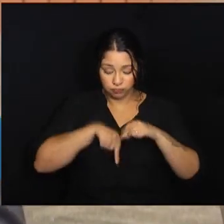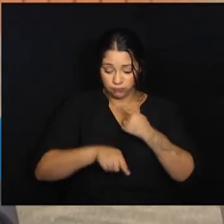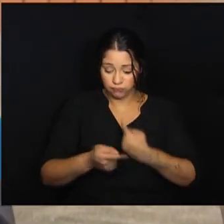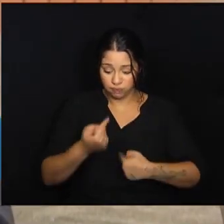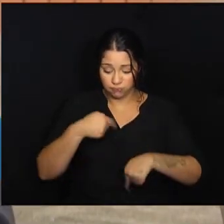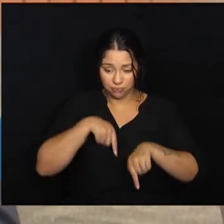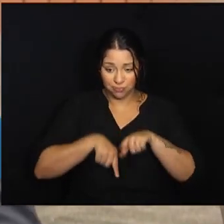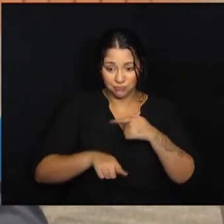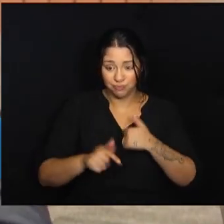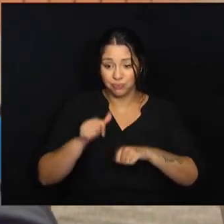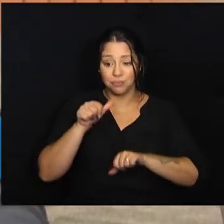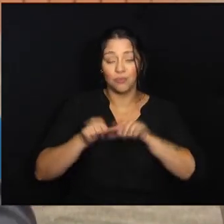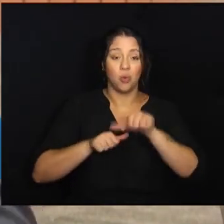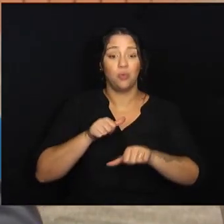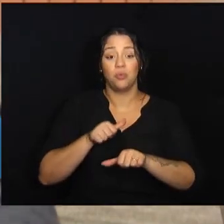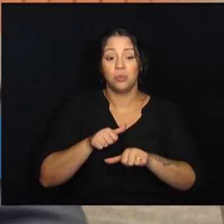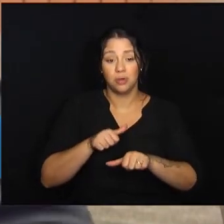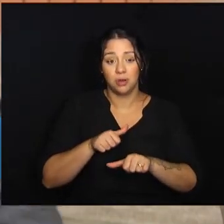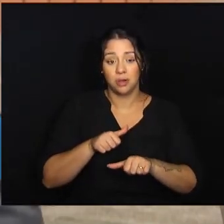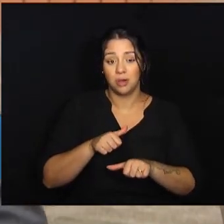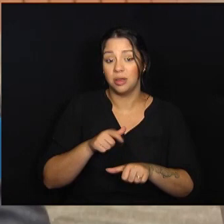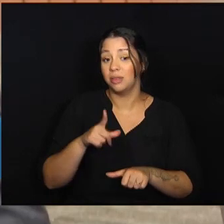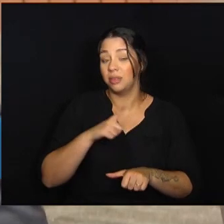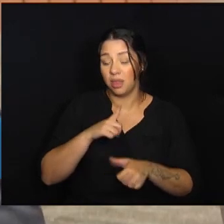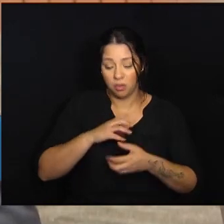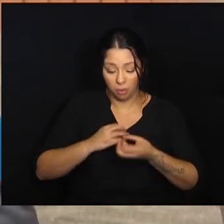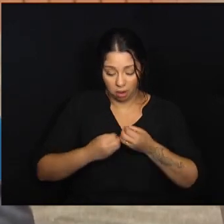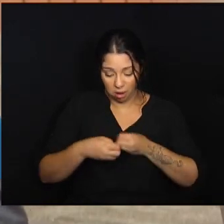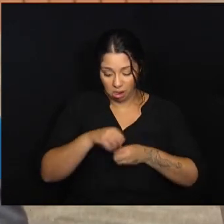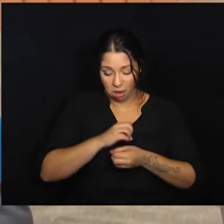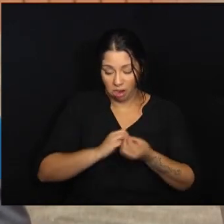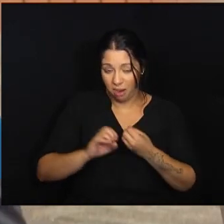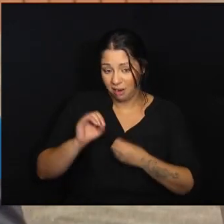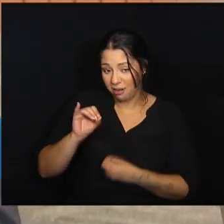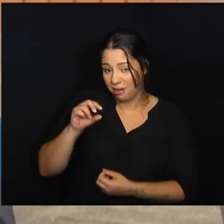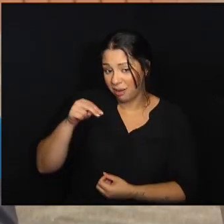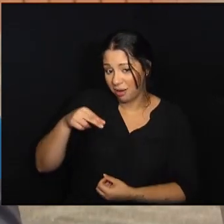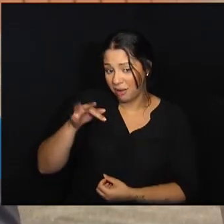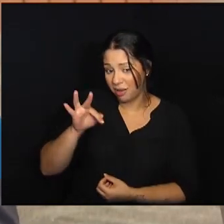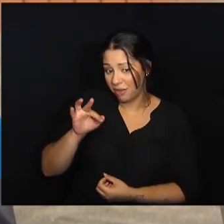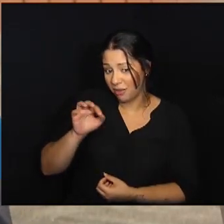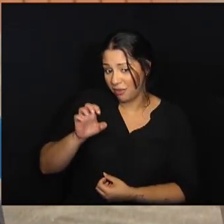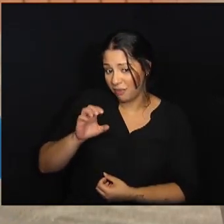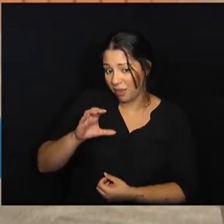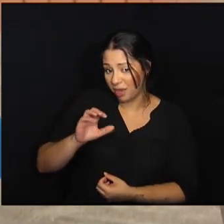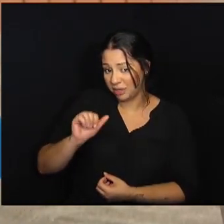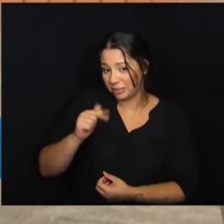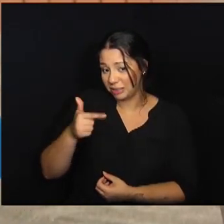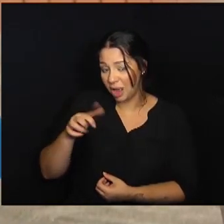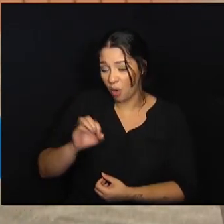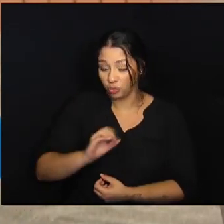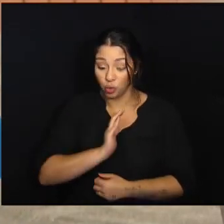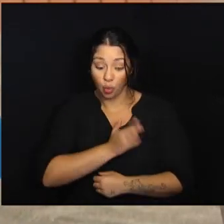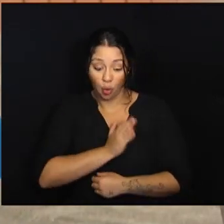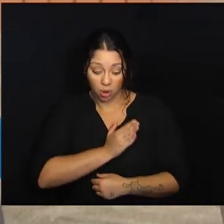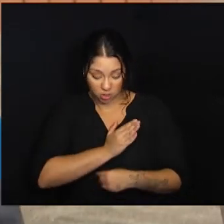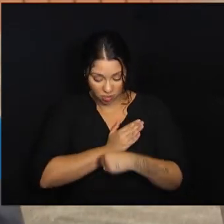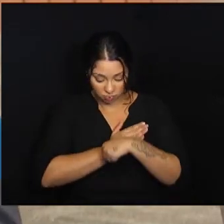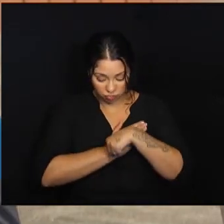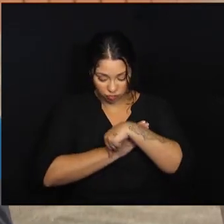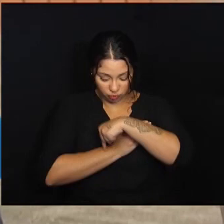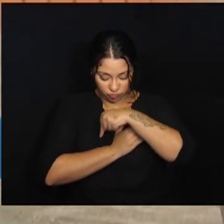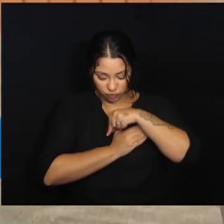só para citar, o quadro de endocardite bacteriana, que é uma infecção de uma membrana do coração, que pode levar a uma